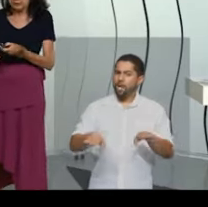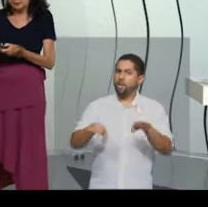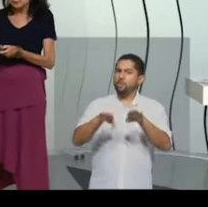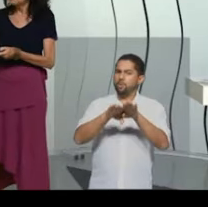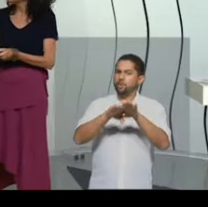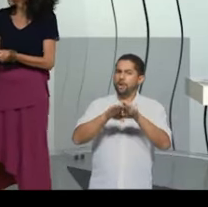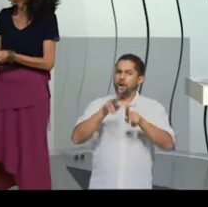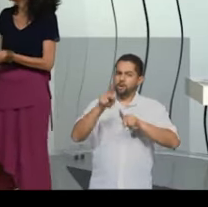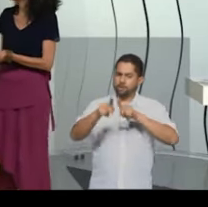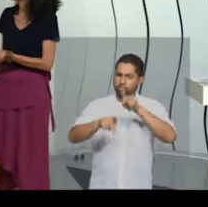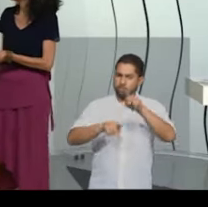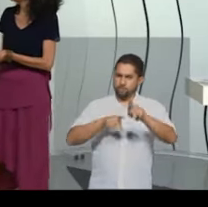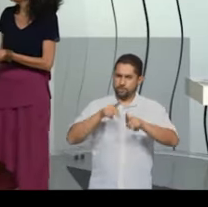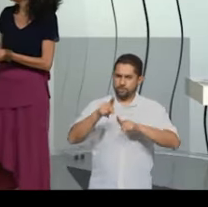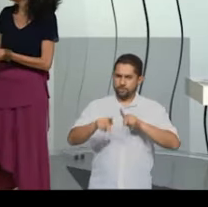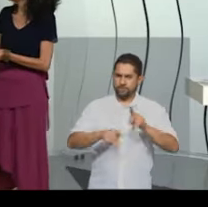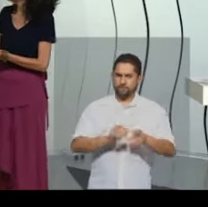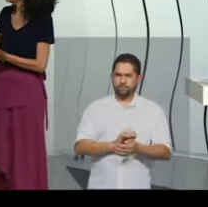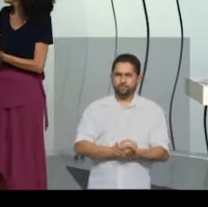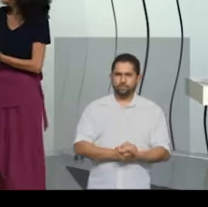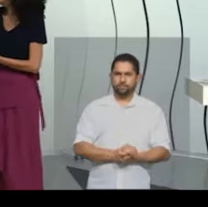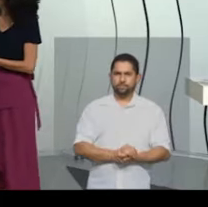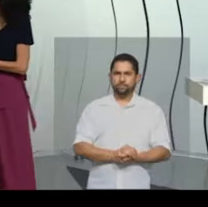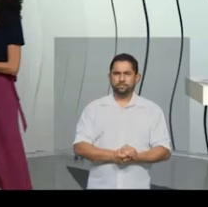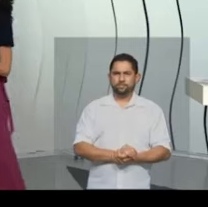Unidos.